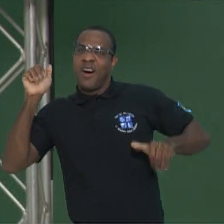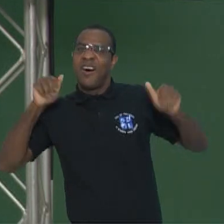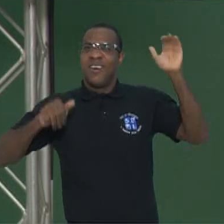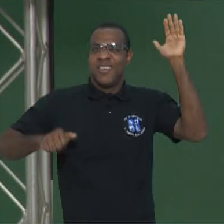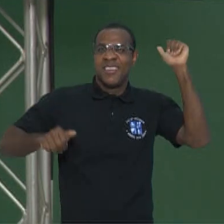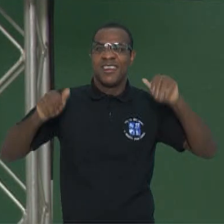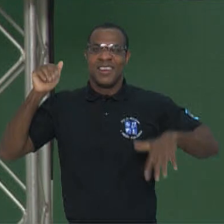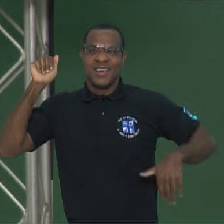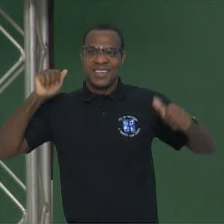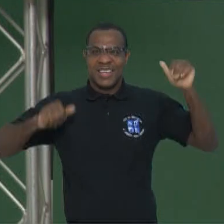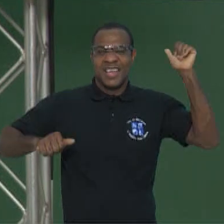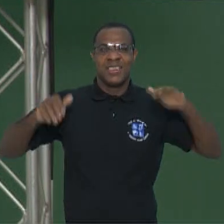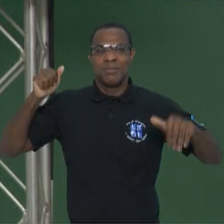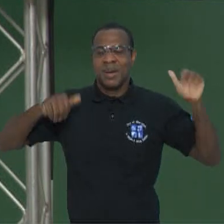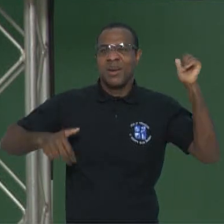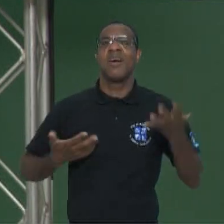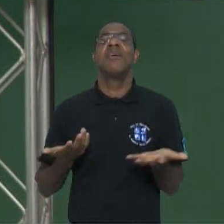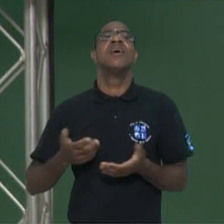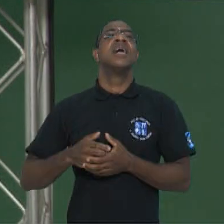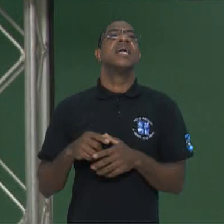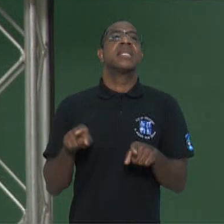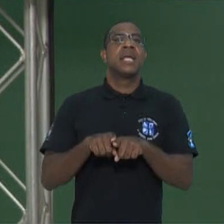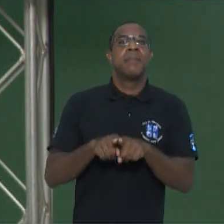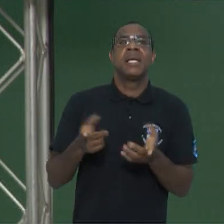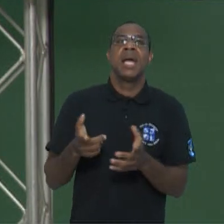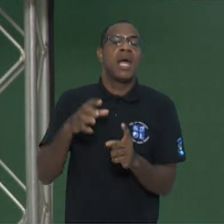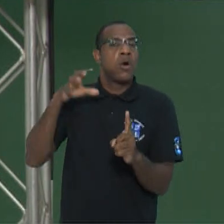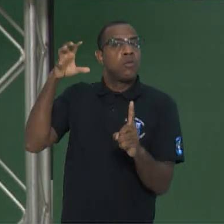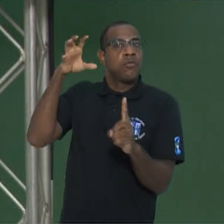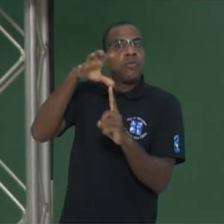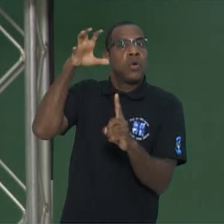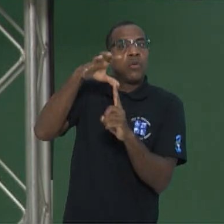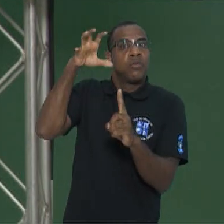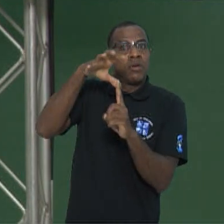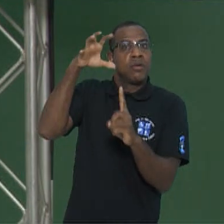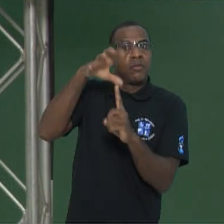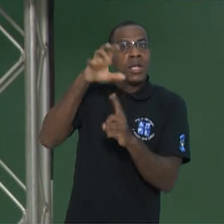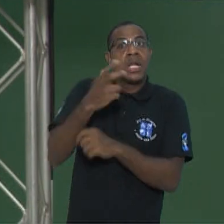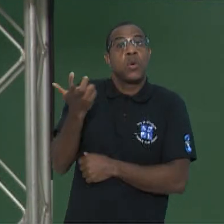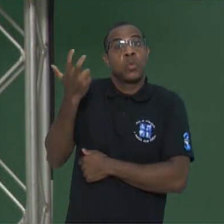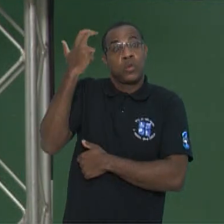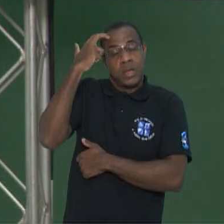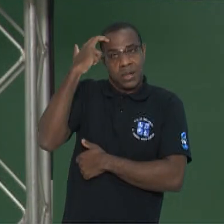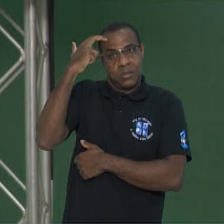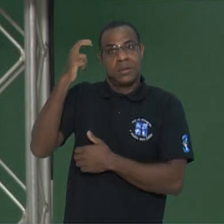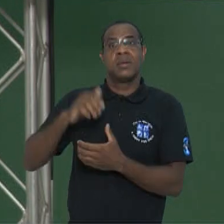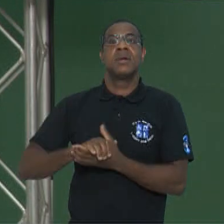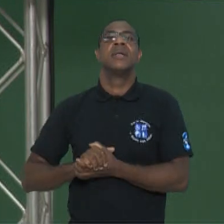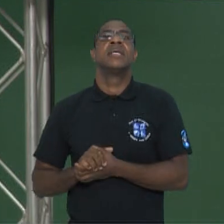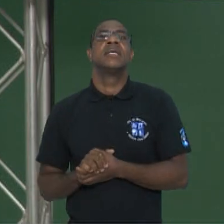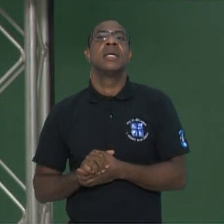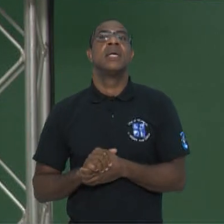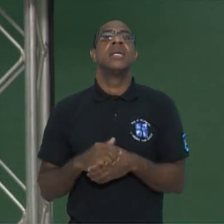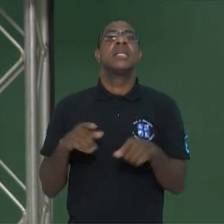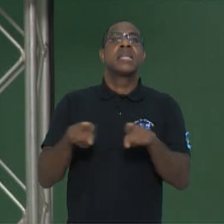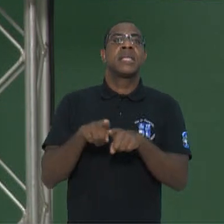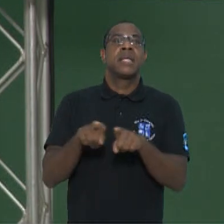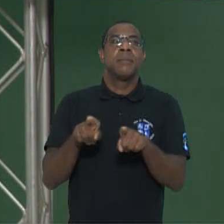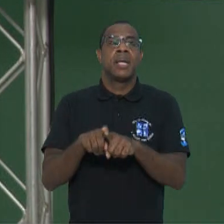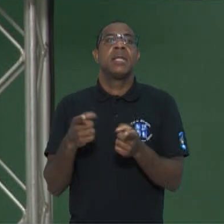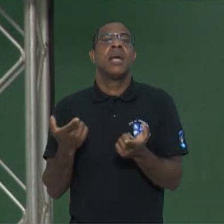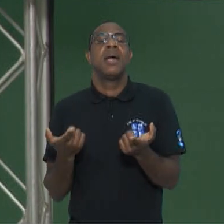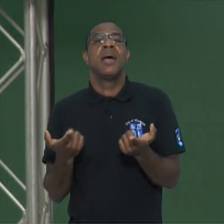por influência cultural, já pensando nessa ideia da influência da Europa em outras partes do mundo e